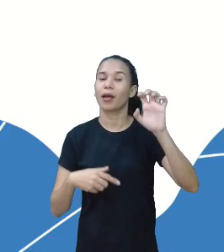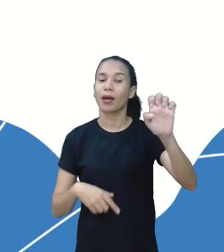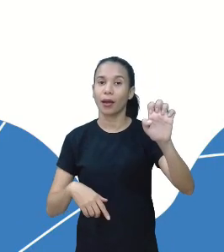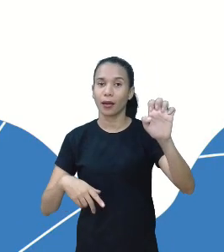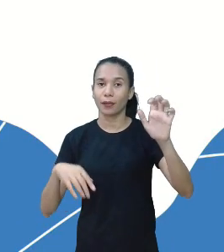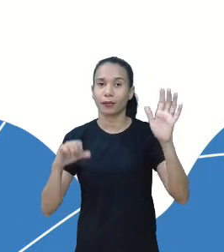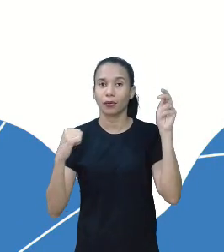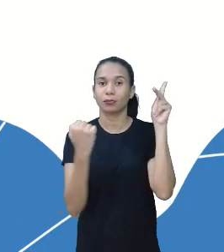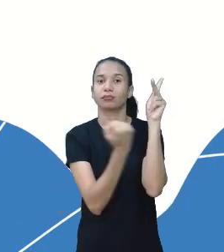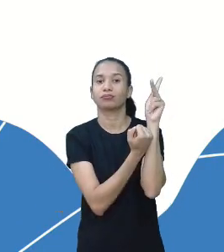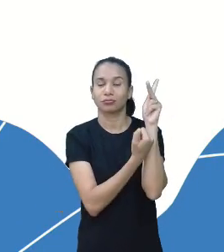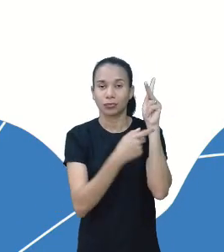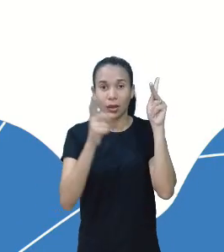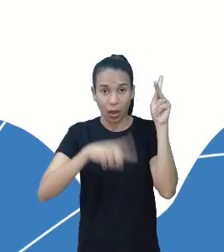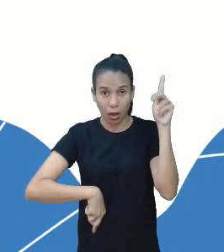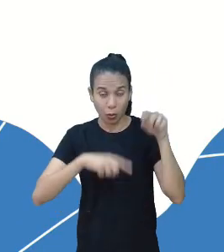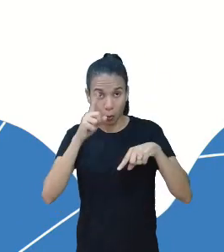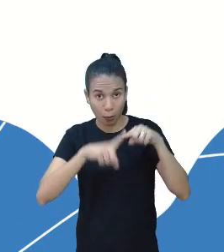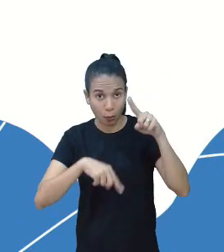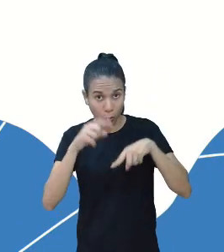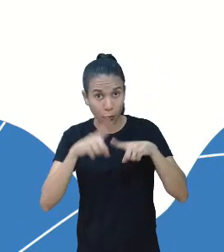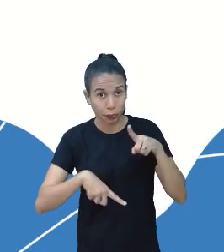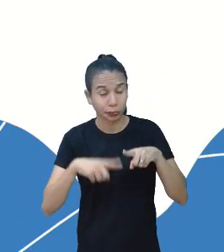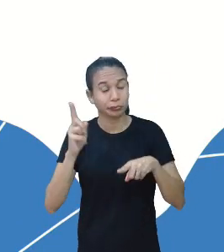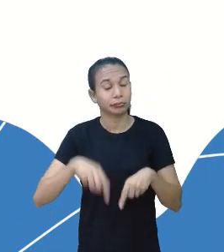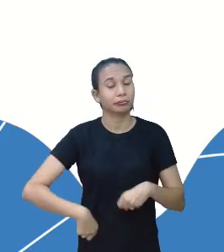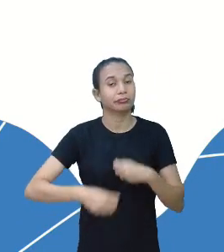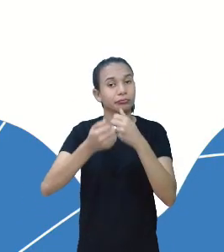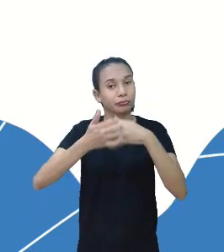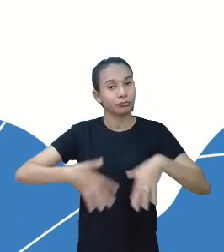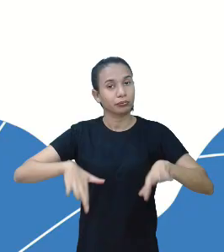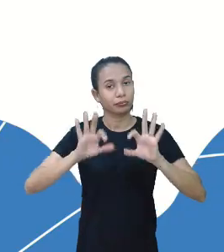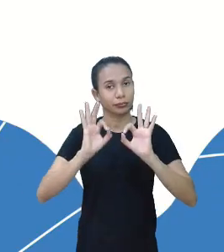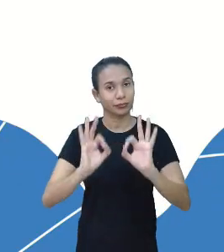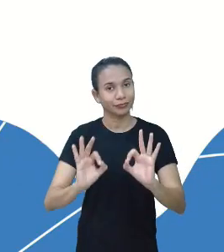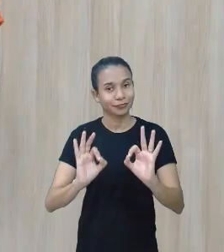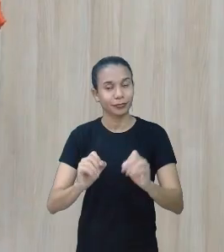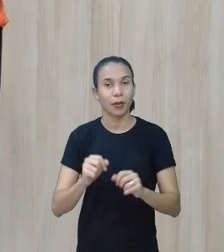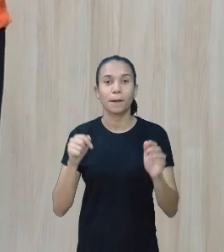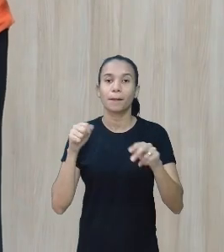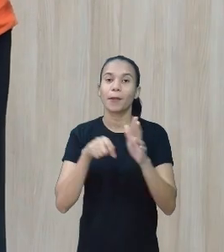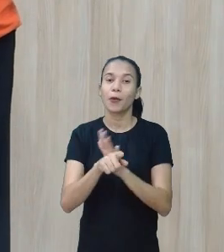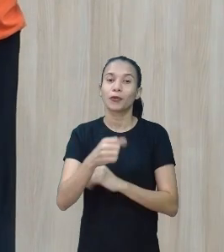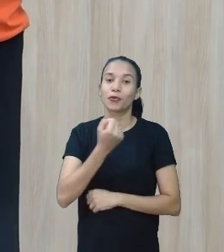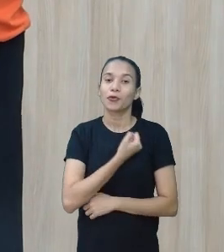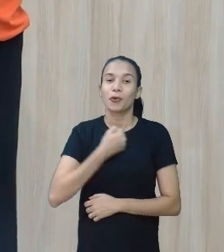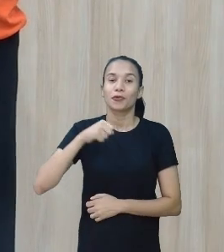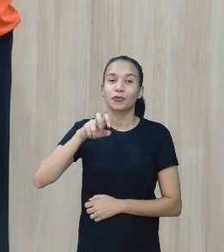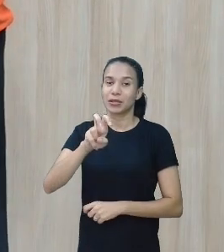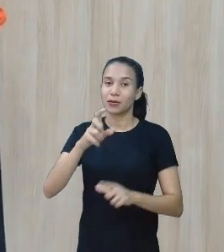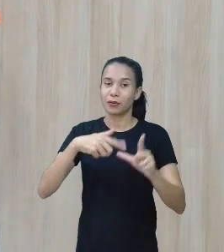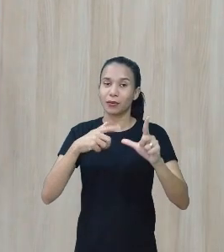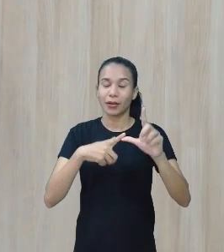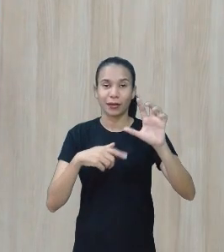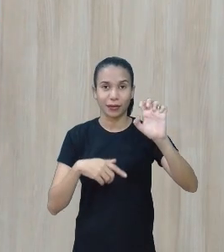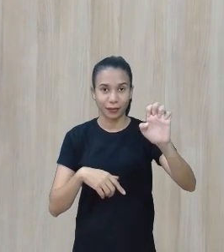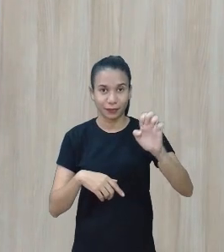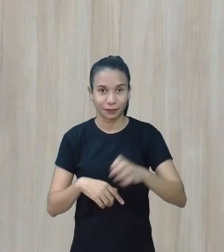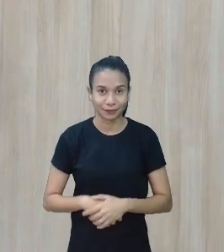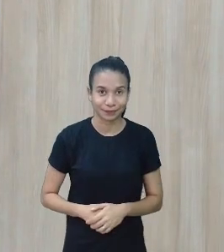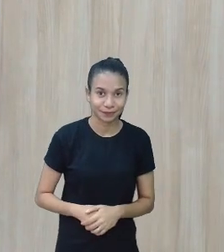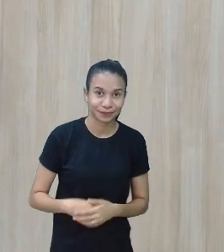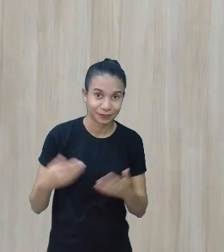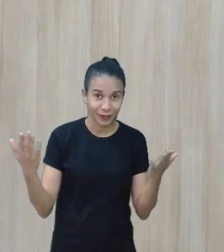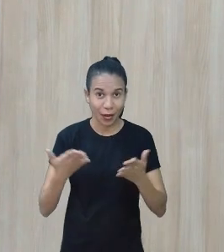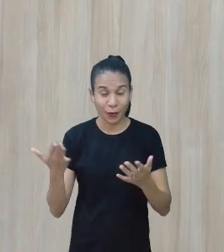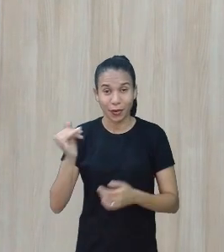de qualidade garantem que o produto é ambientalmente correto. Então, quinta questão, letra E.